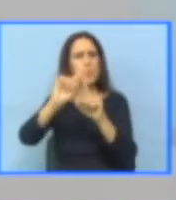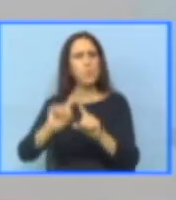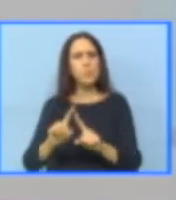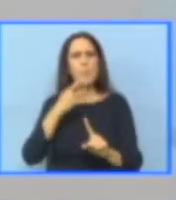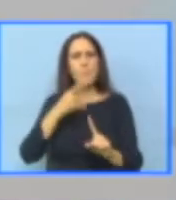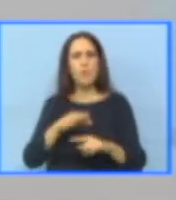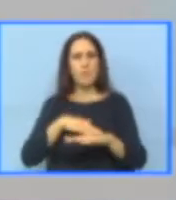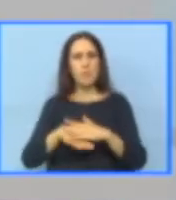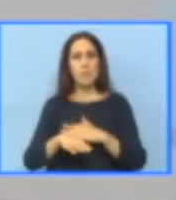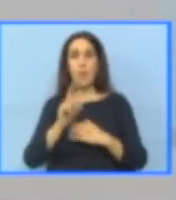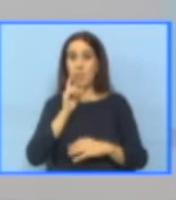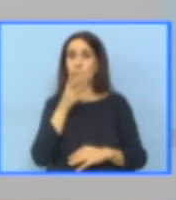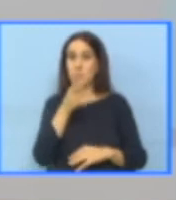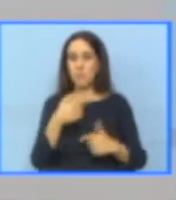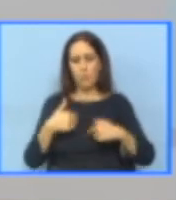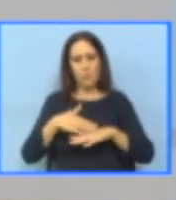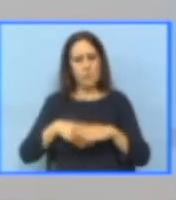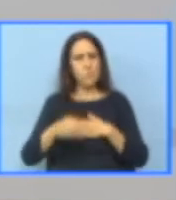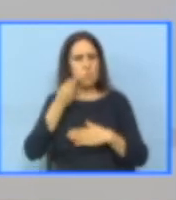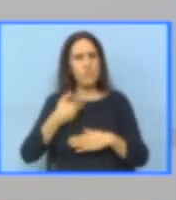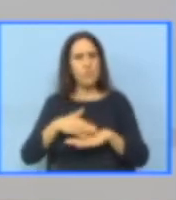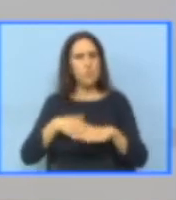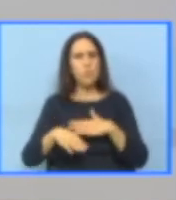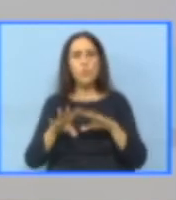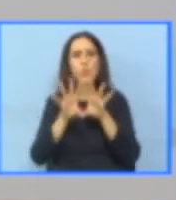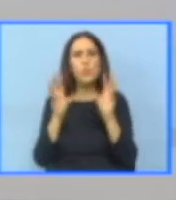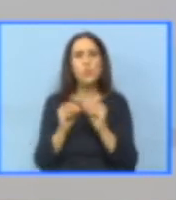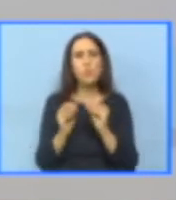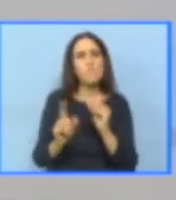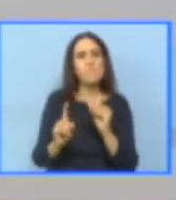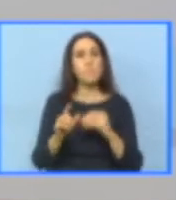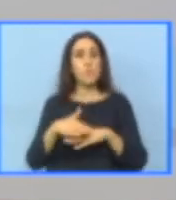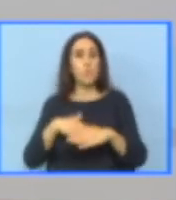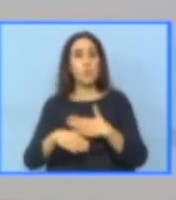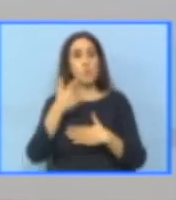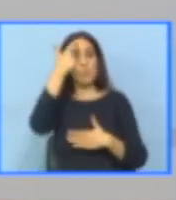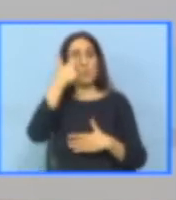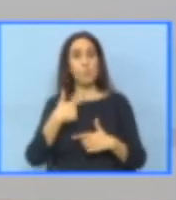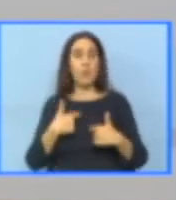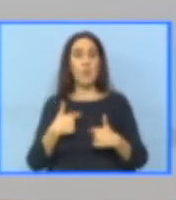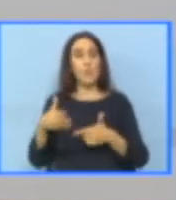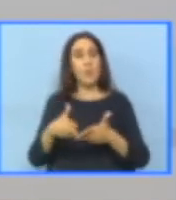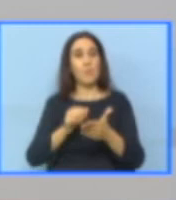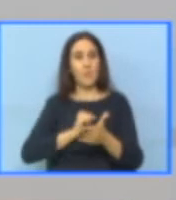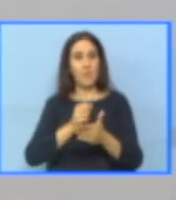fazer, ela também dizia isso, eu faço o que faço, não é tudo, mas aquilo que eu faço é o meu caminho.